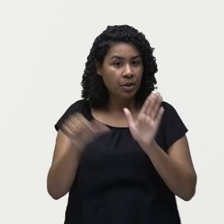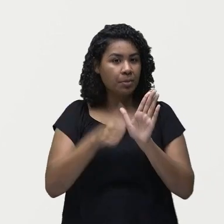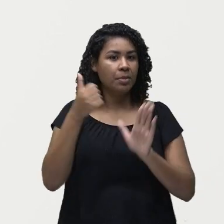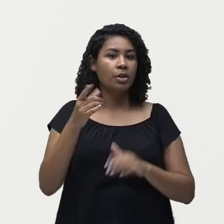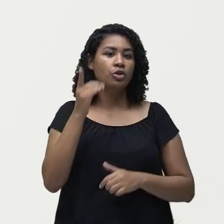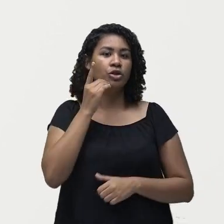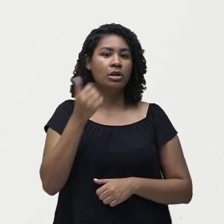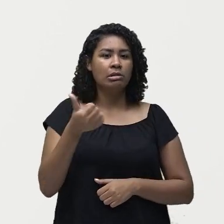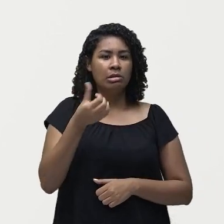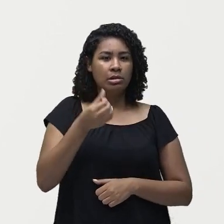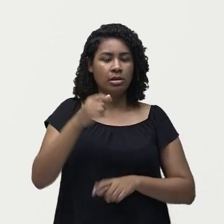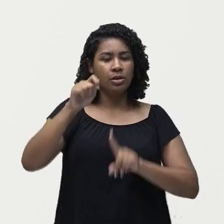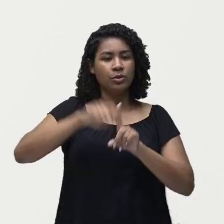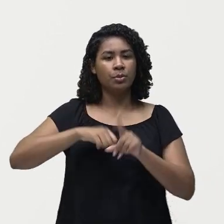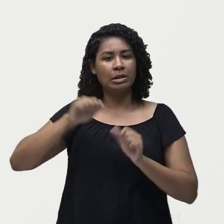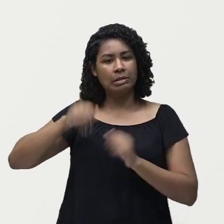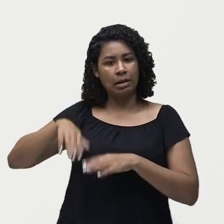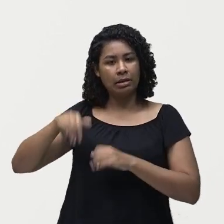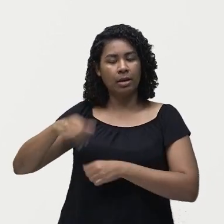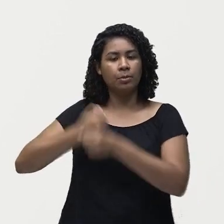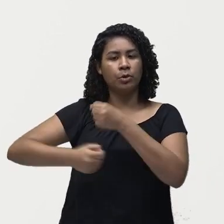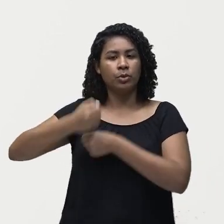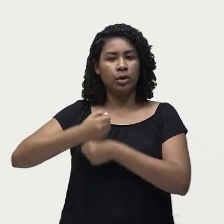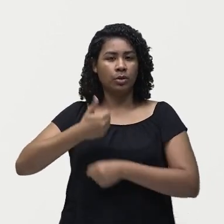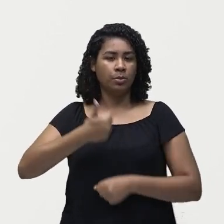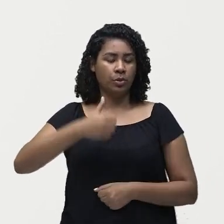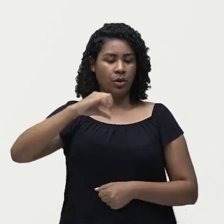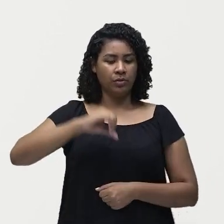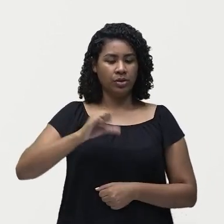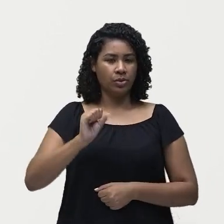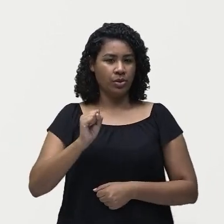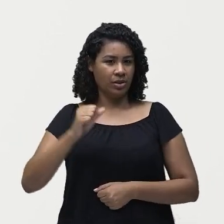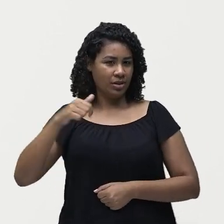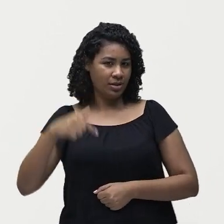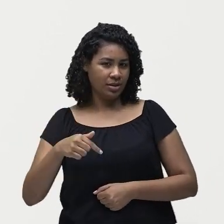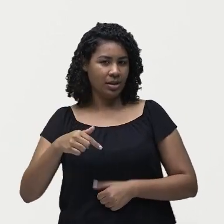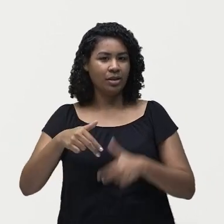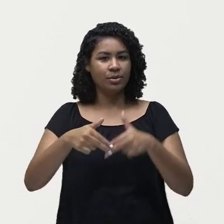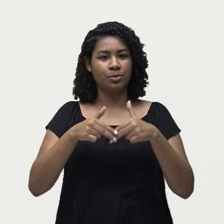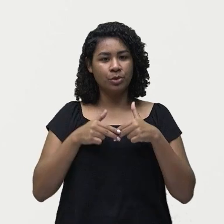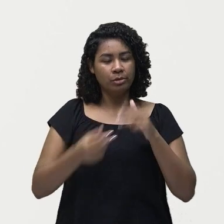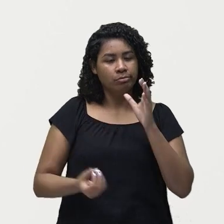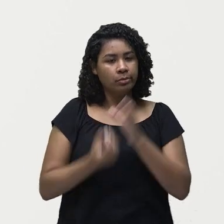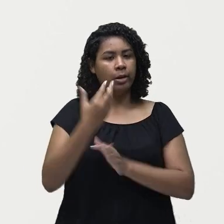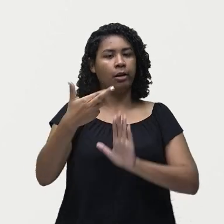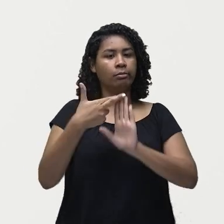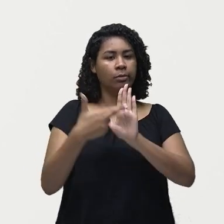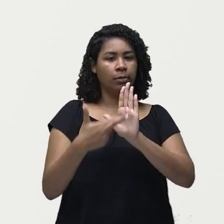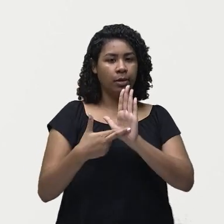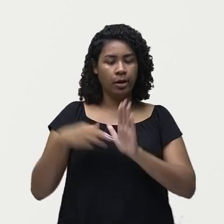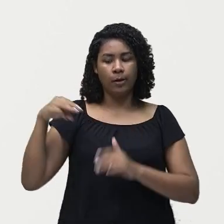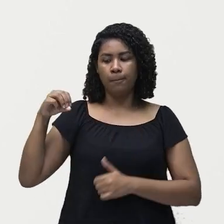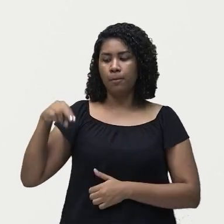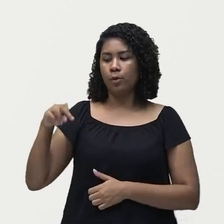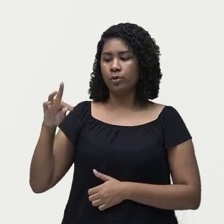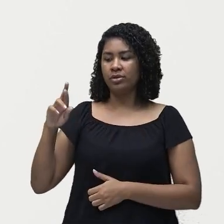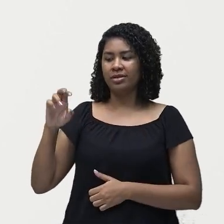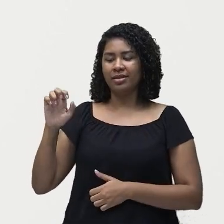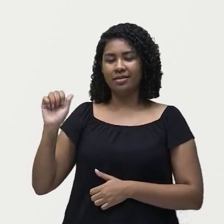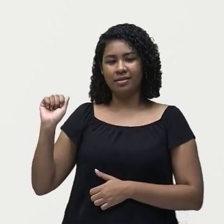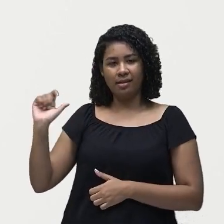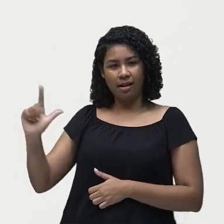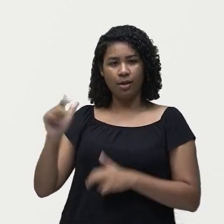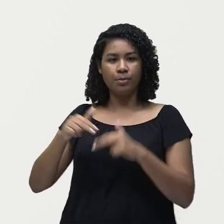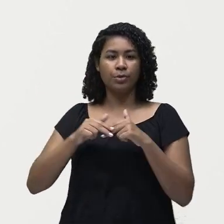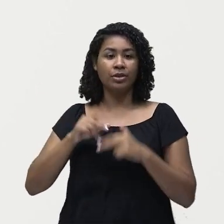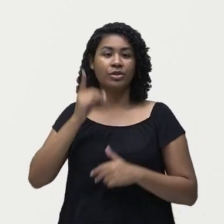de 1987, que foi quando eles falaram lá, né, e definiram o protocolo de Montreal. Tá? Então, dia 16